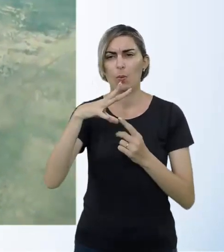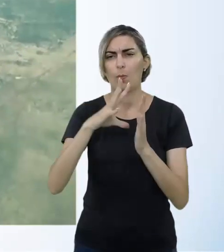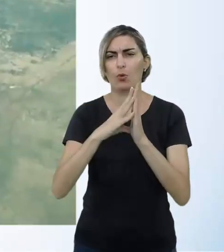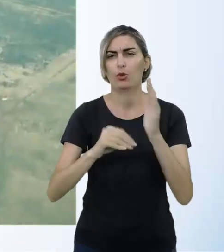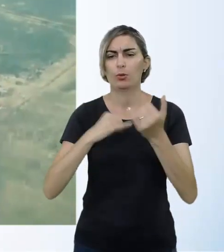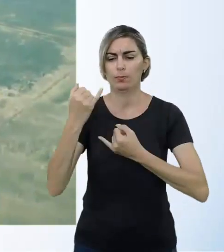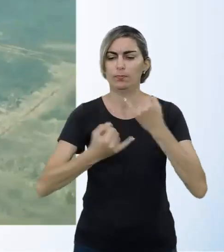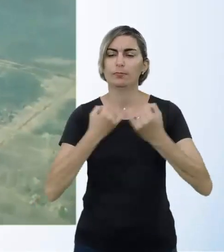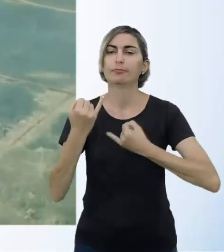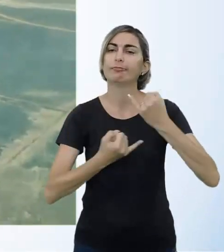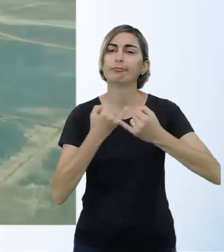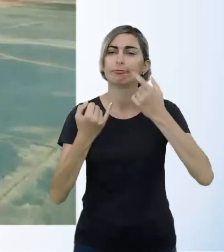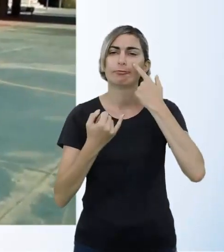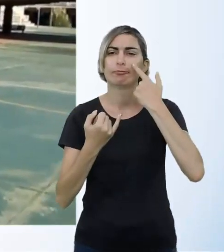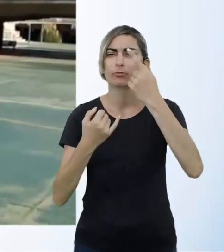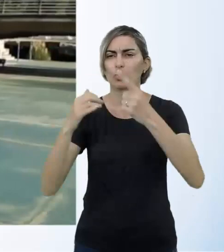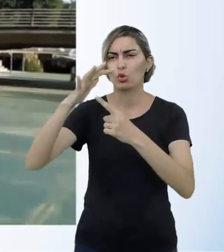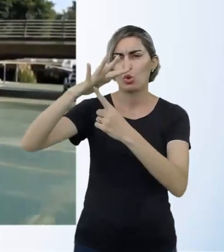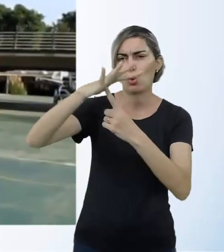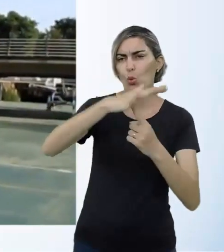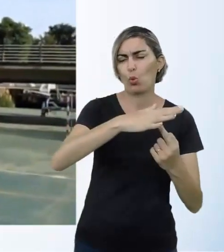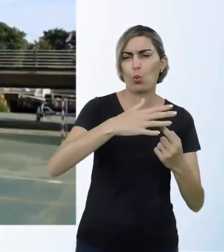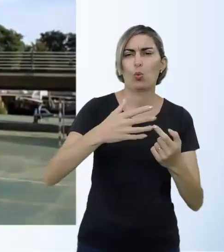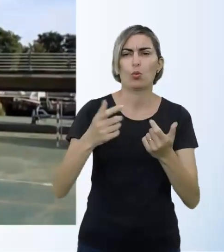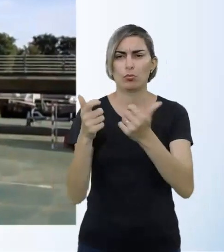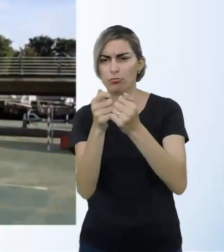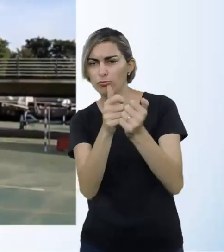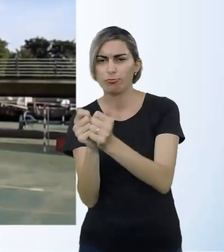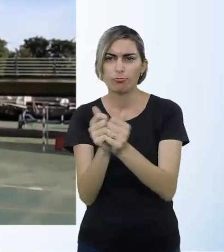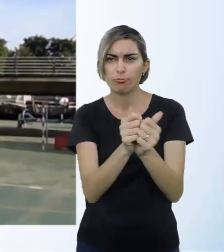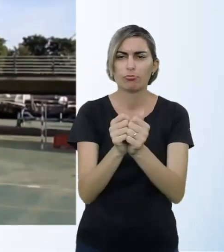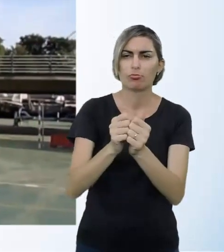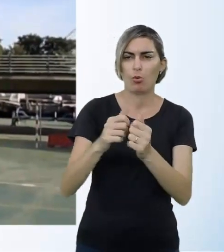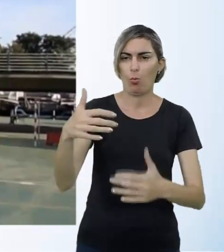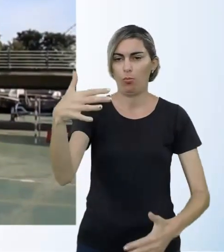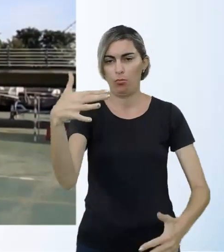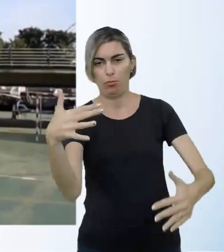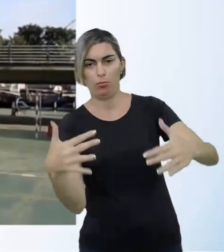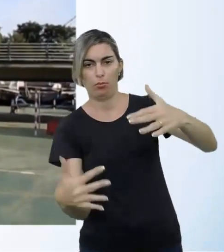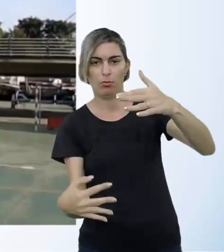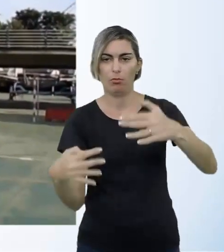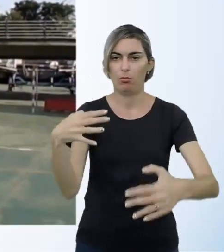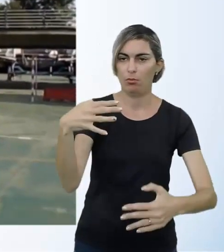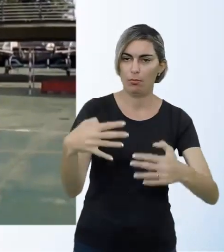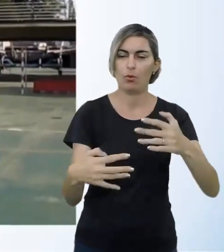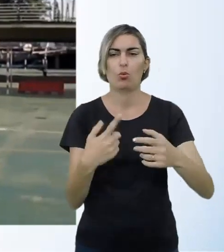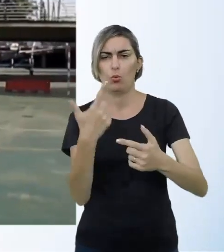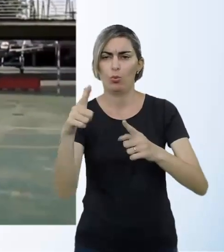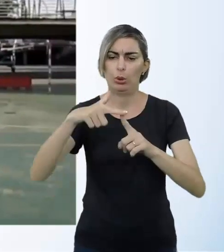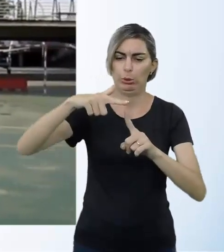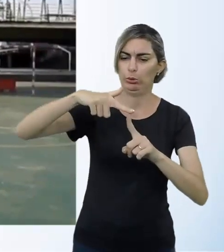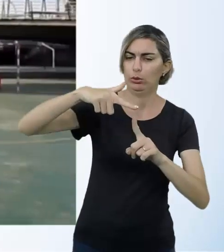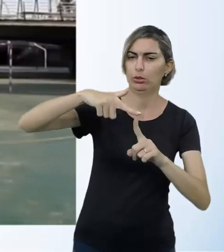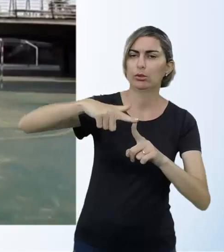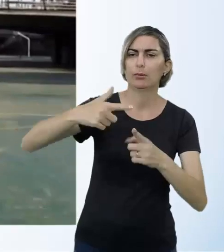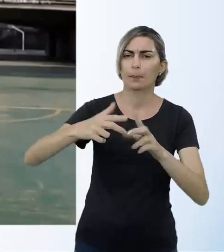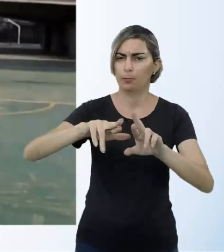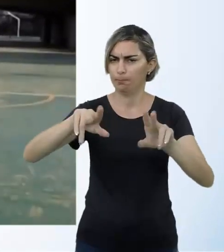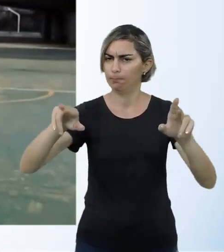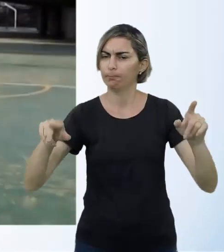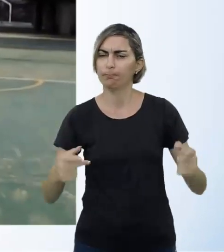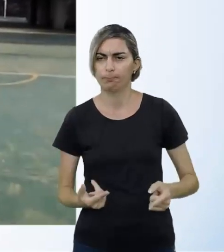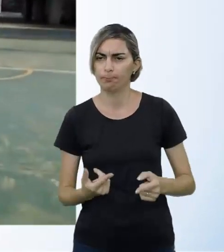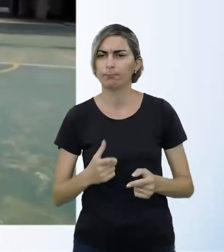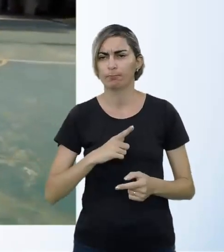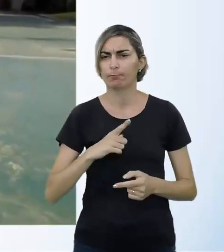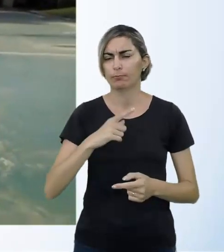aeromodelismo e brinquedos, então é comum a gente ver drones controlados com Arduino, robôs controlados com Arduino e outros tipos de dispositivos,